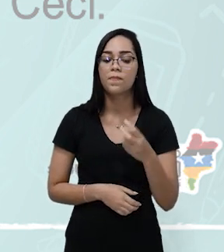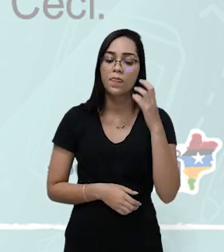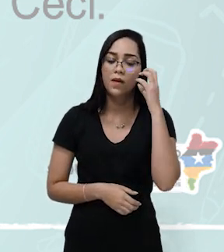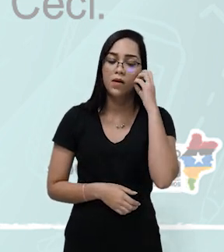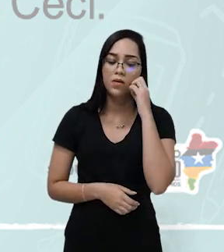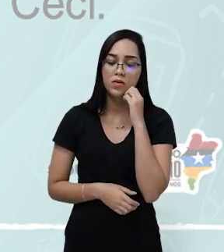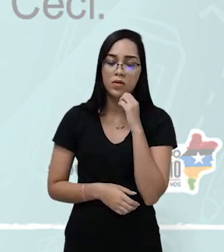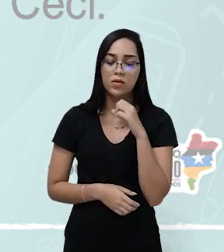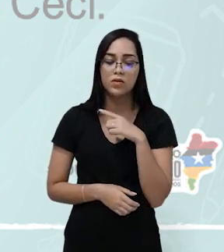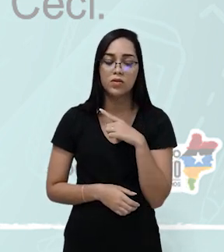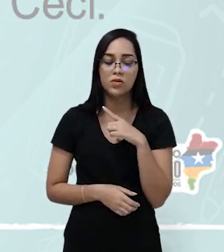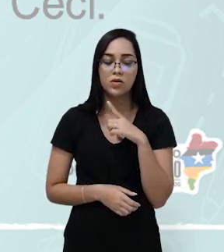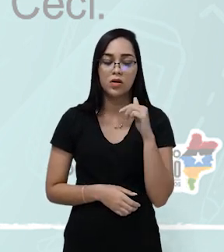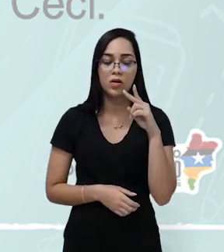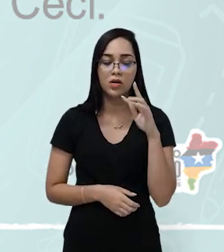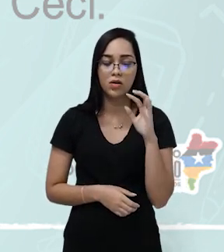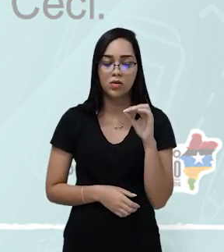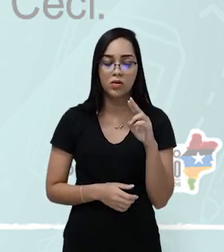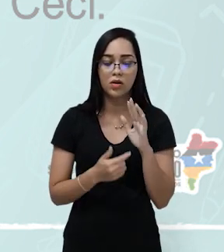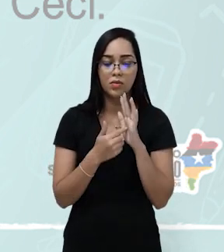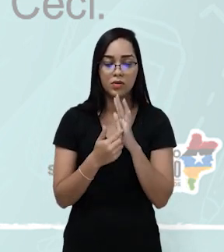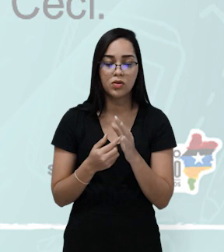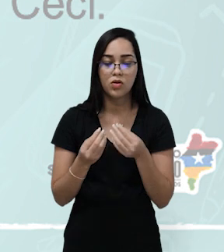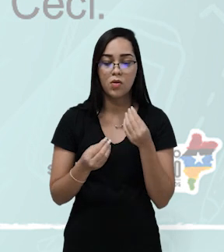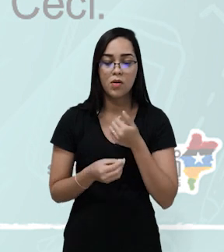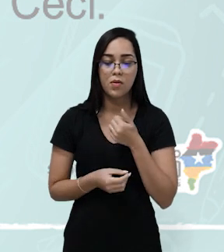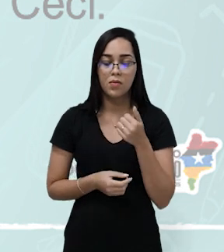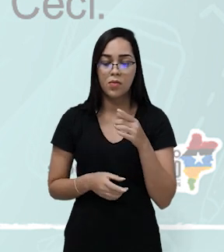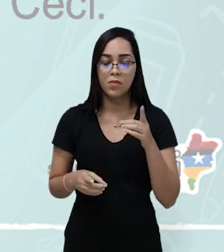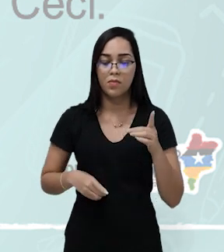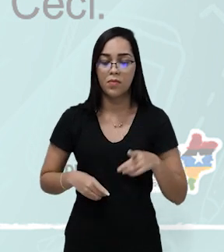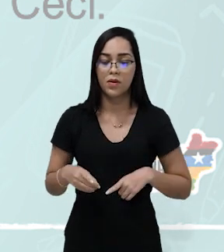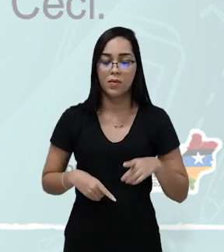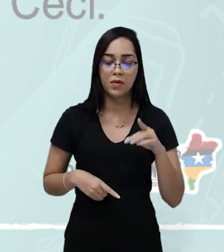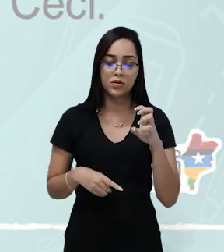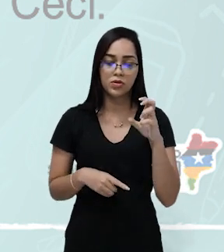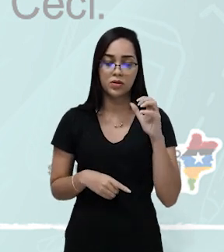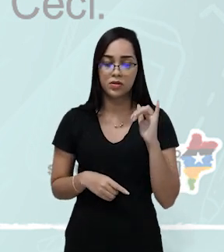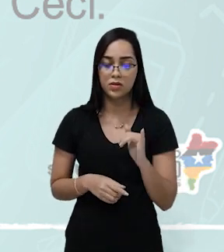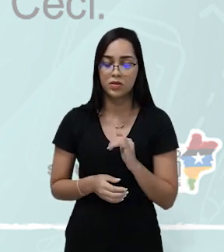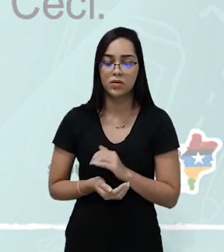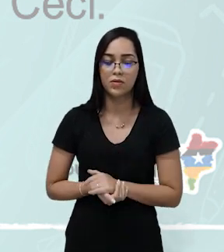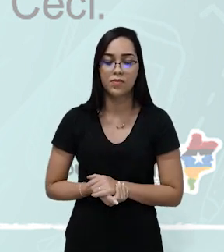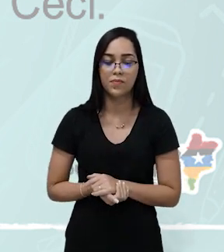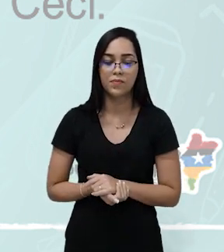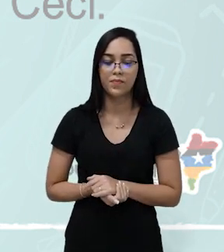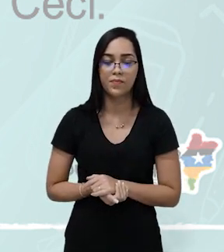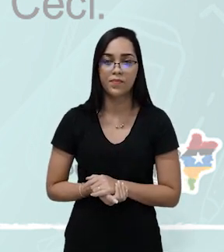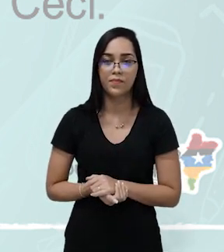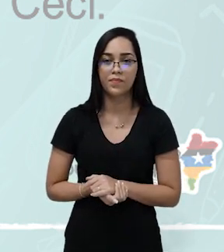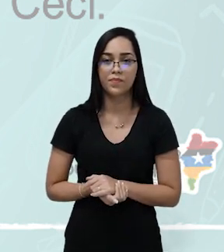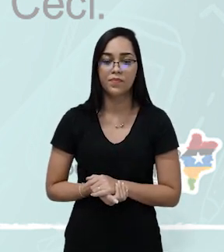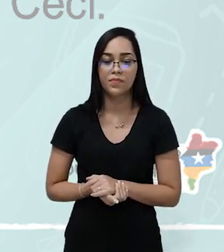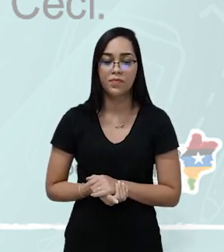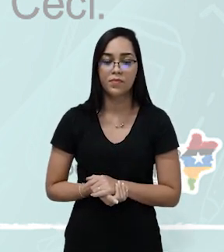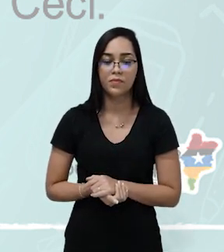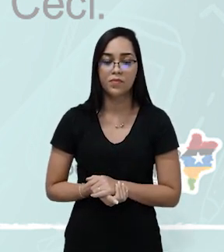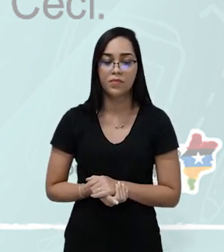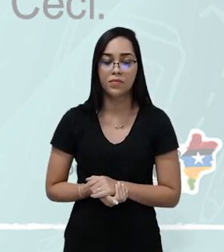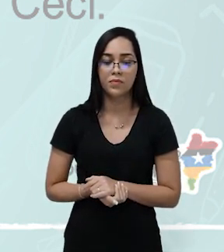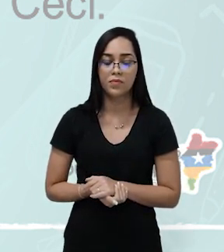envolver com Isabel, filha bastarda de Dom Antônio e apresentada oficialmente como sendo prima de